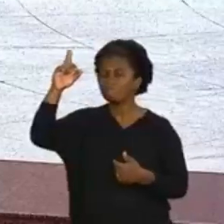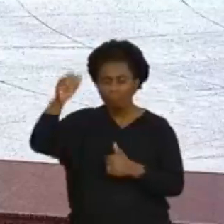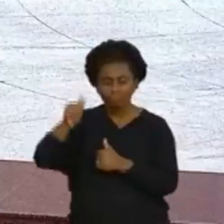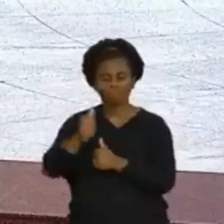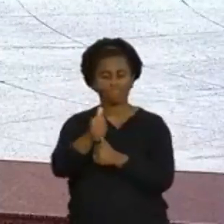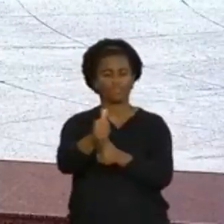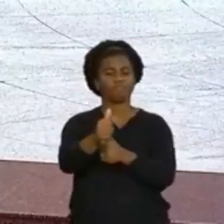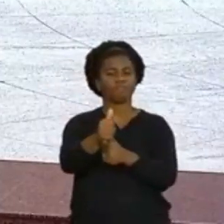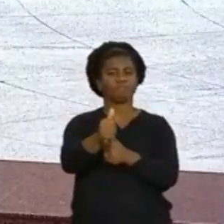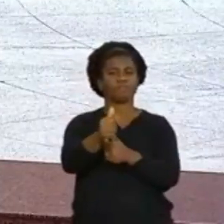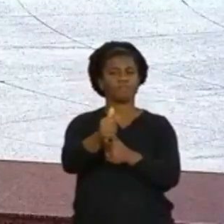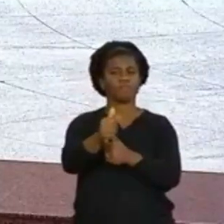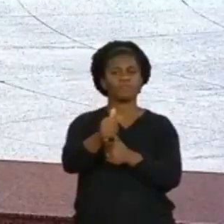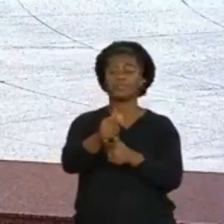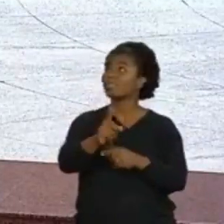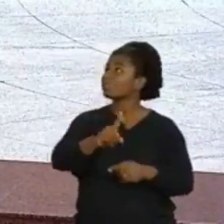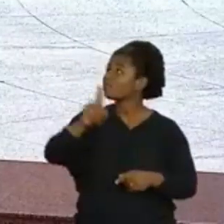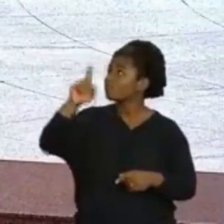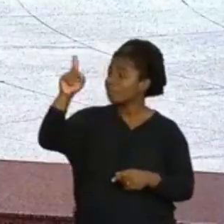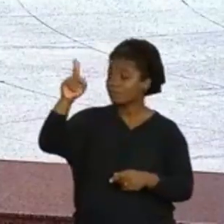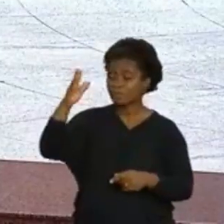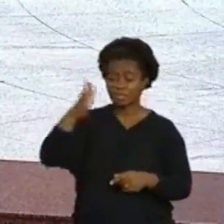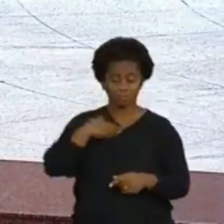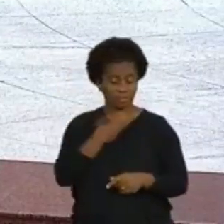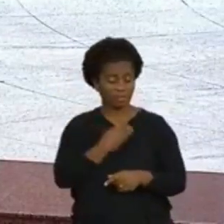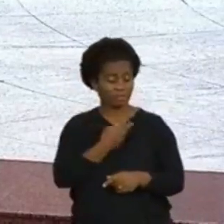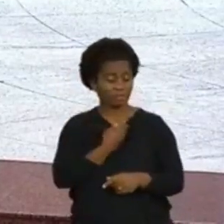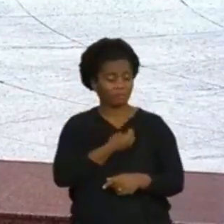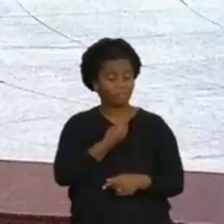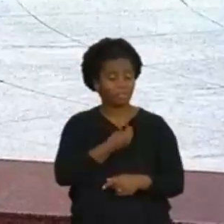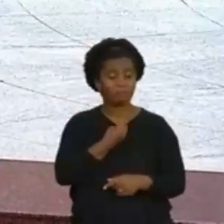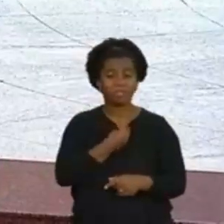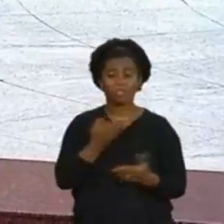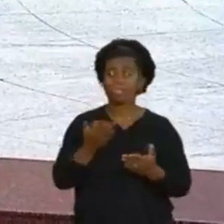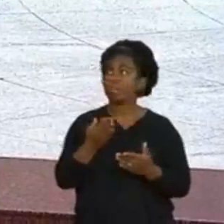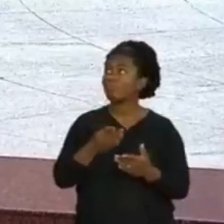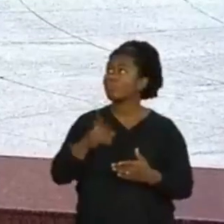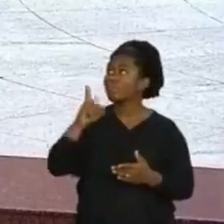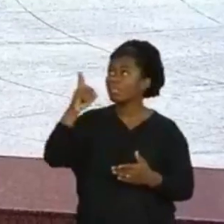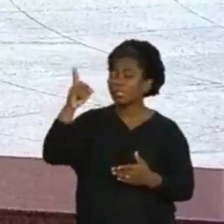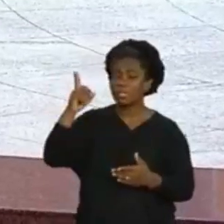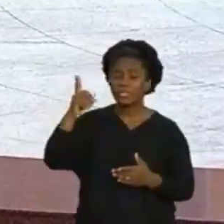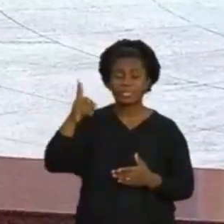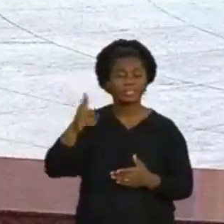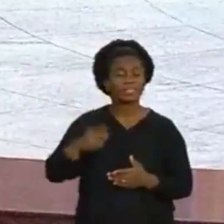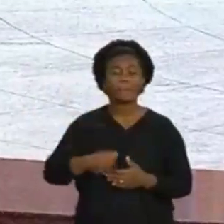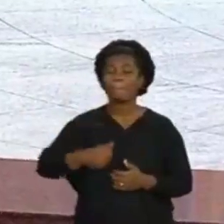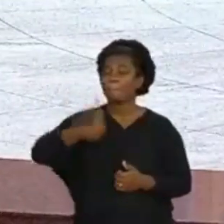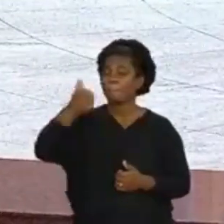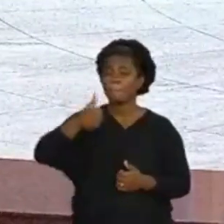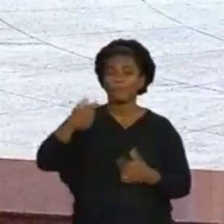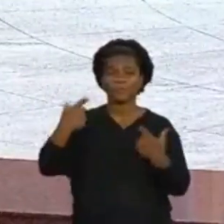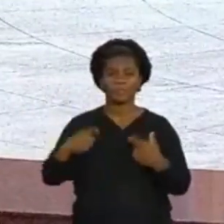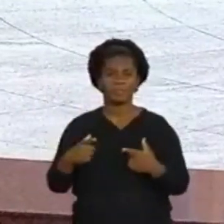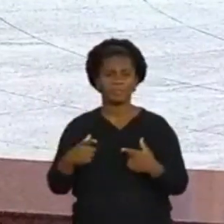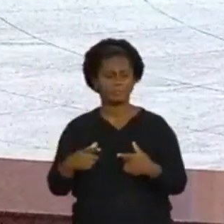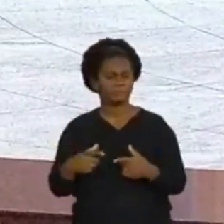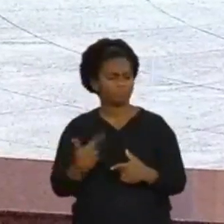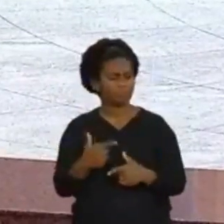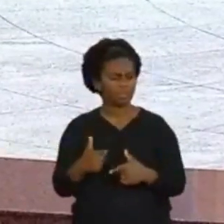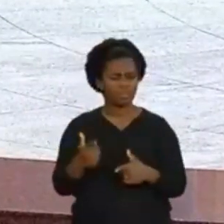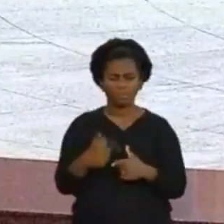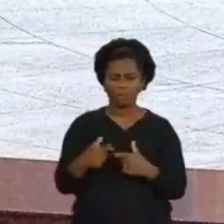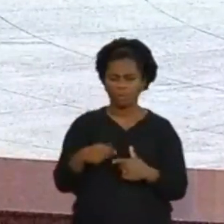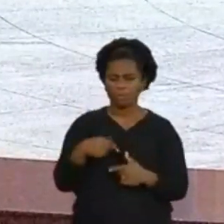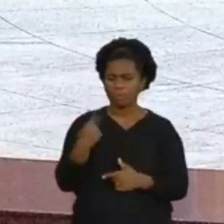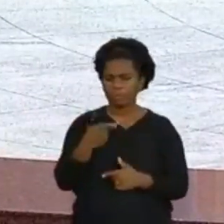Antes de mim. Não tem problema nós falarmos errado, não tem problema. Esses dias uma senhora deu testemunho que ela chegou na